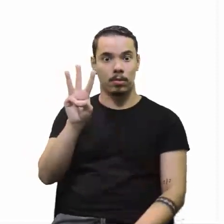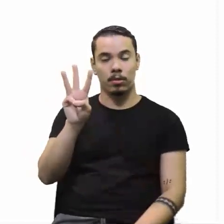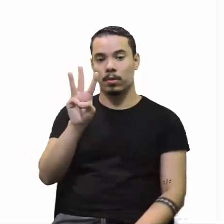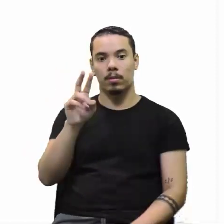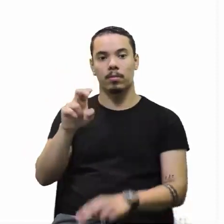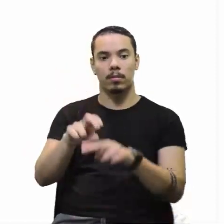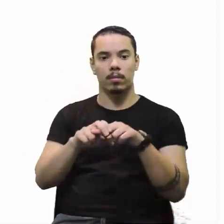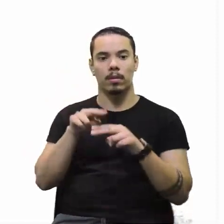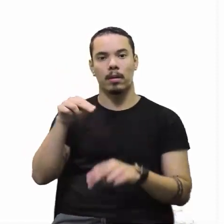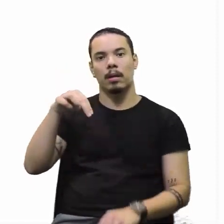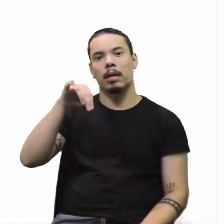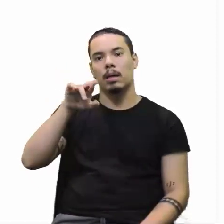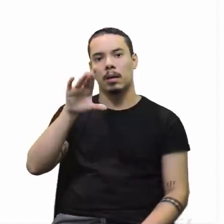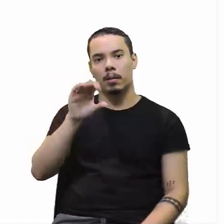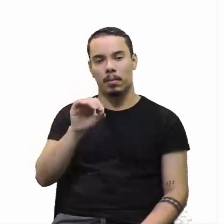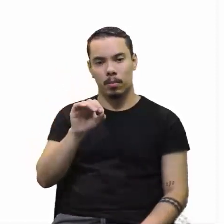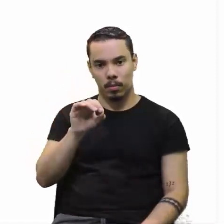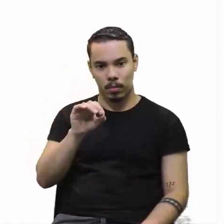é micro e